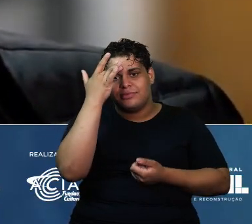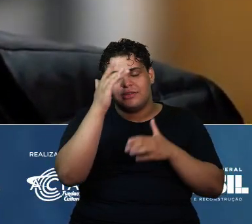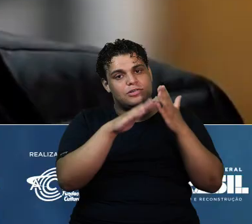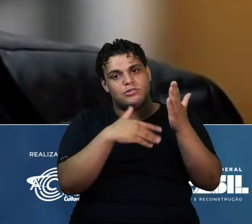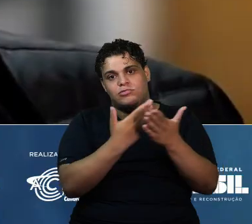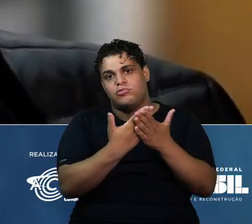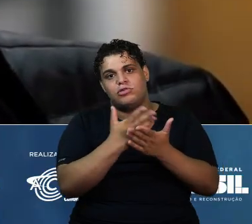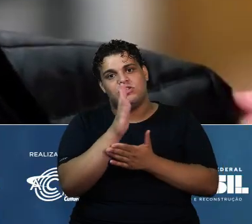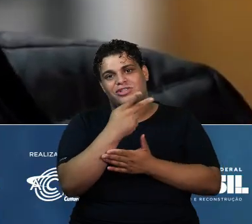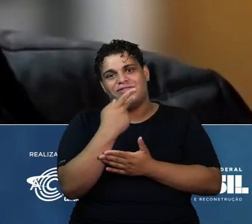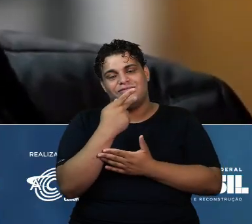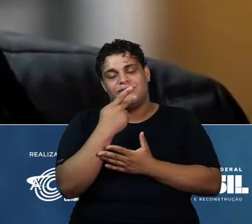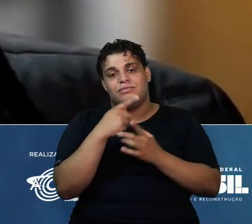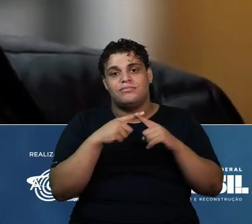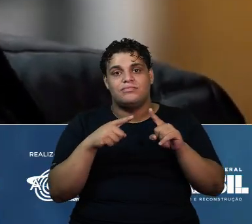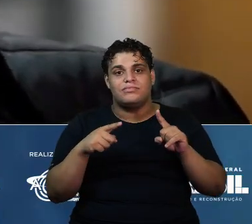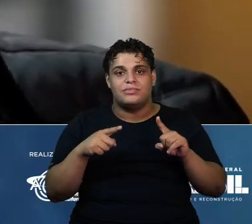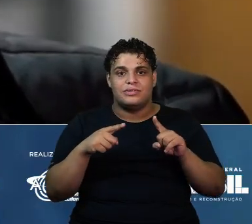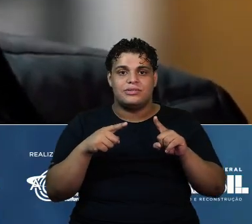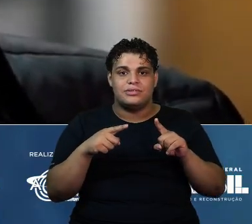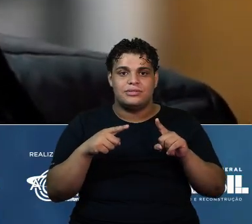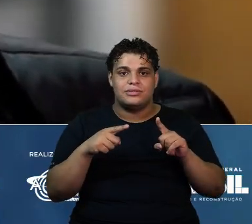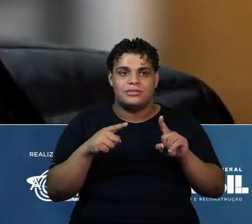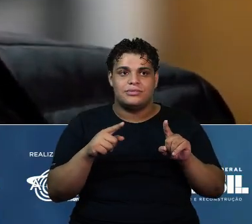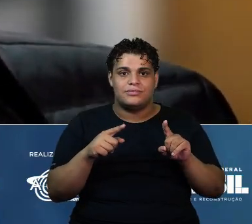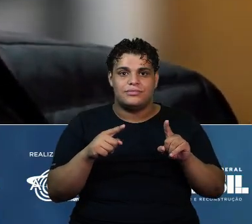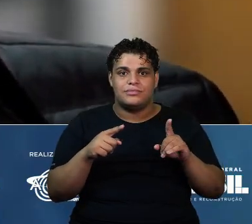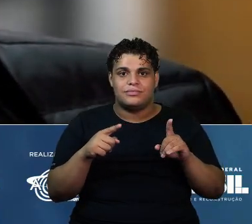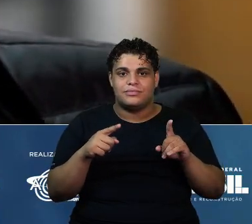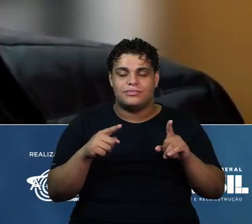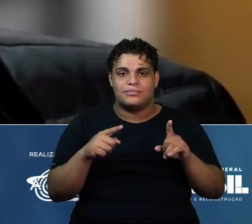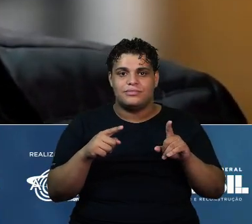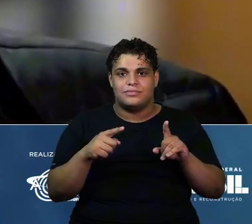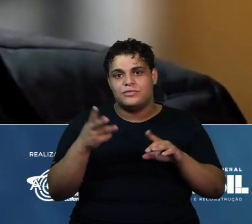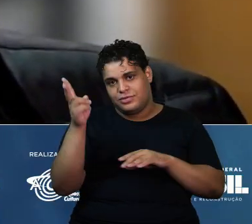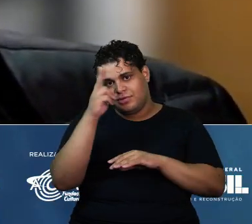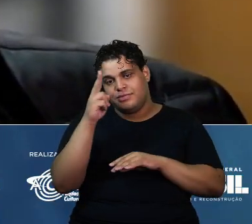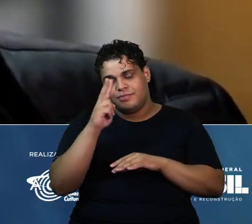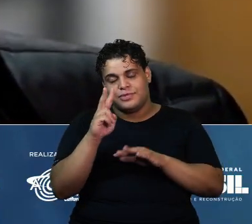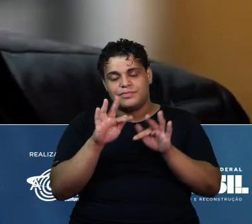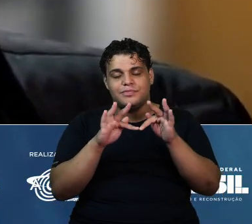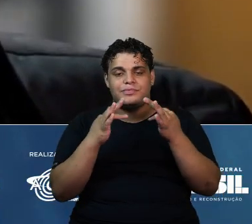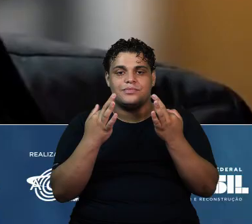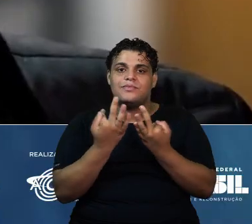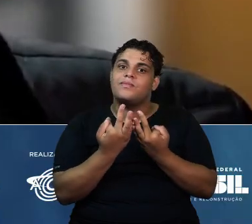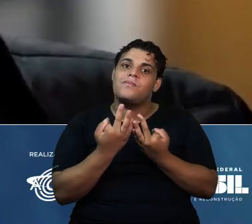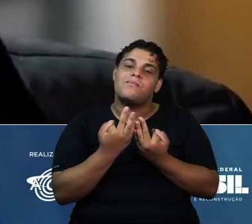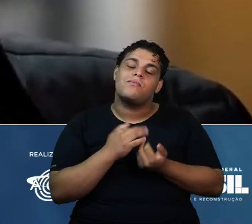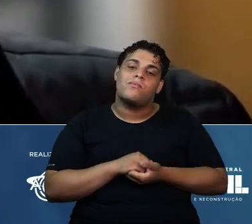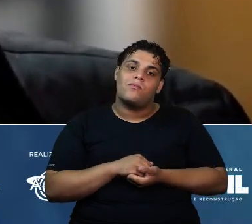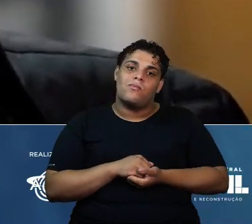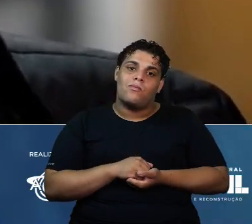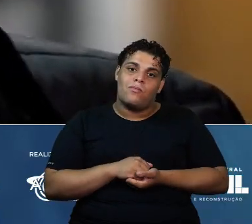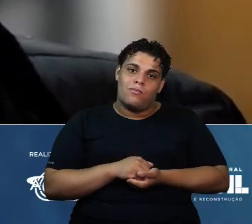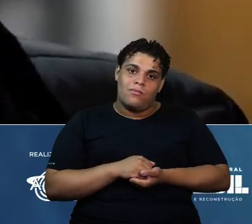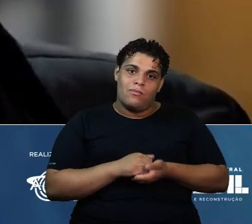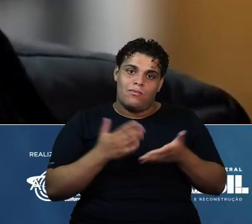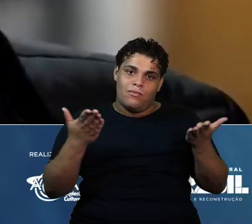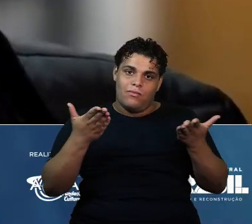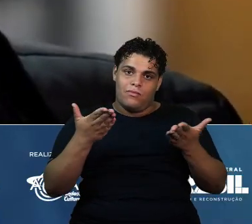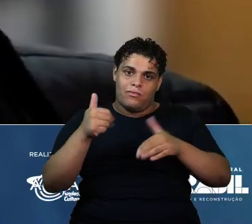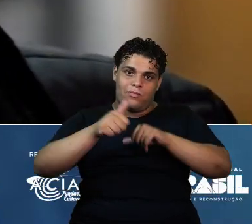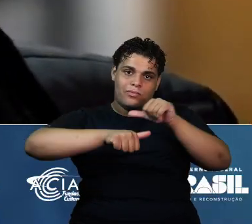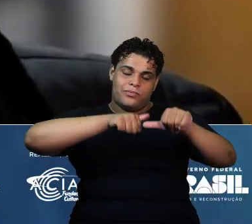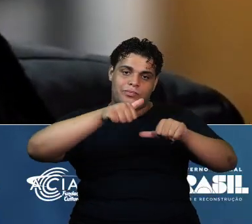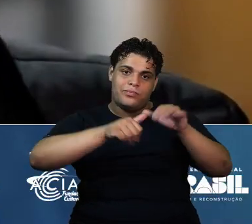ano todo, mas você reforça para as famílias, e a gente está entrando numa outra fase agora desse projeto, que é